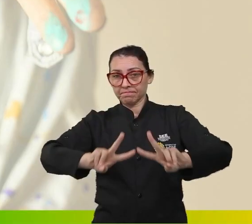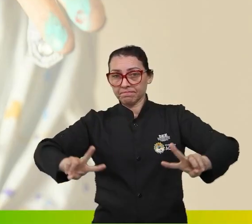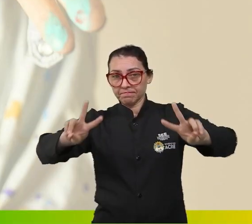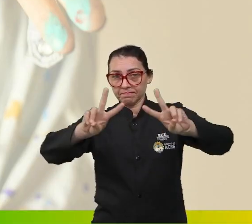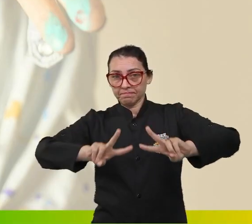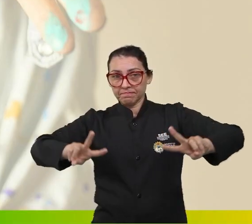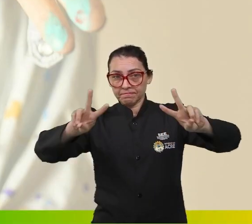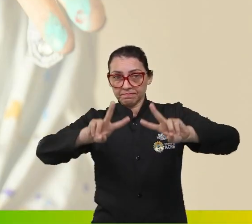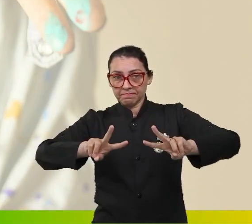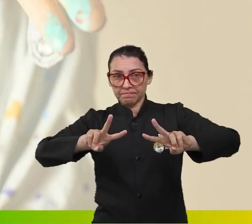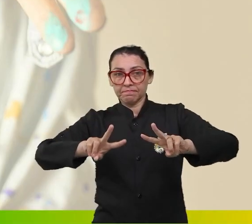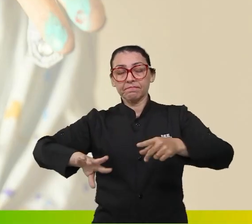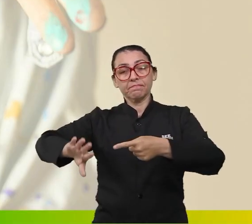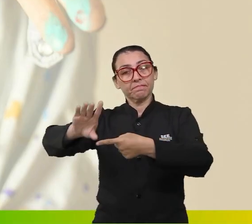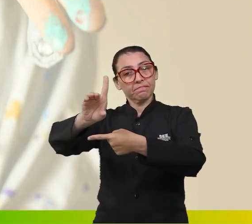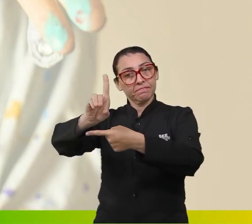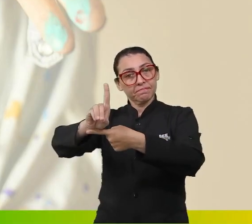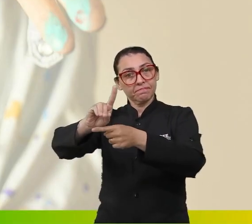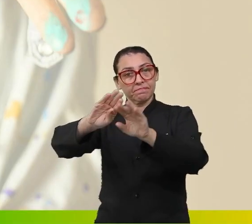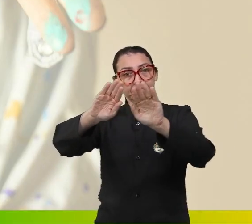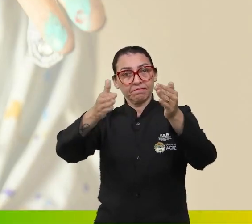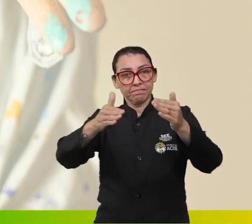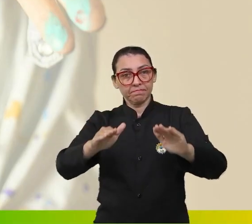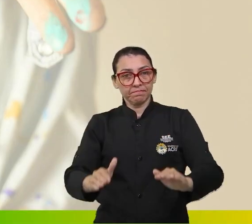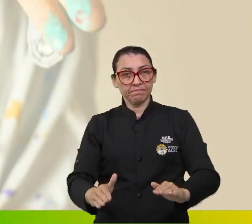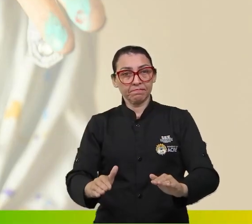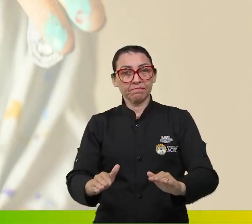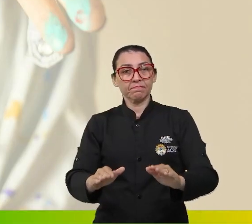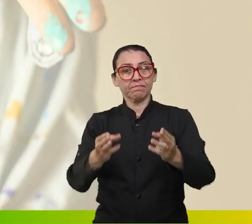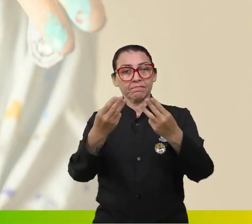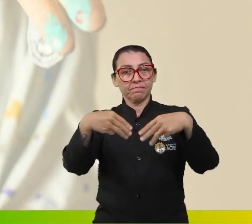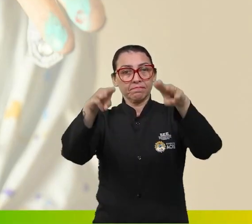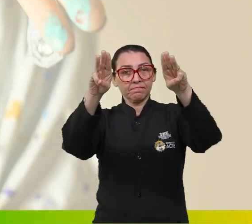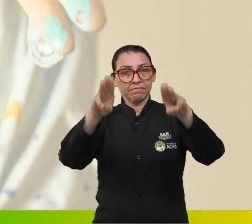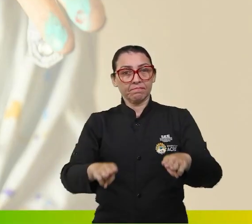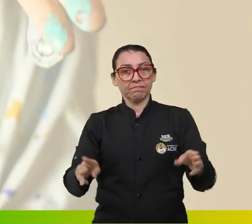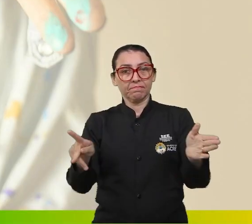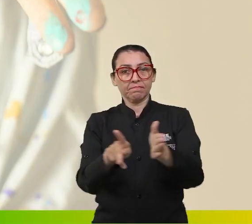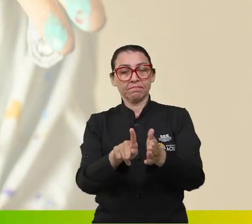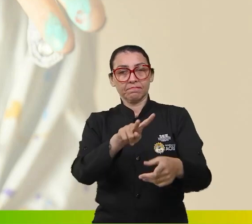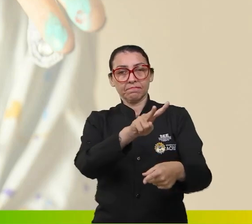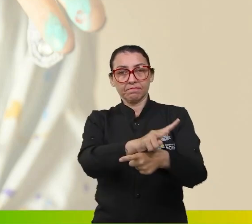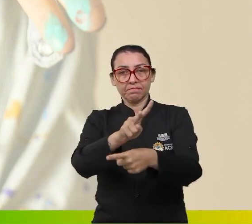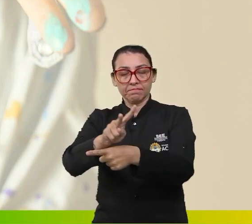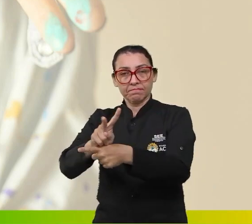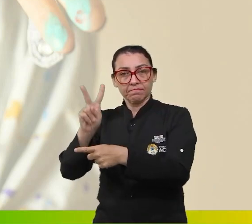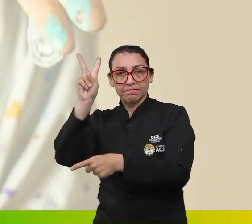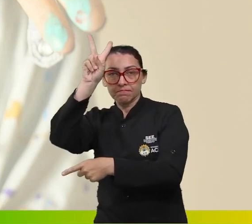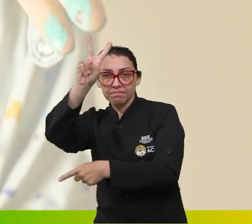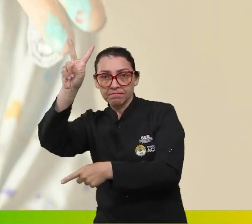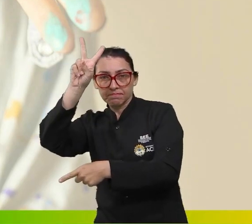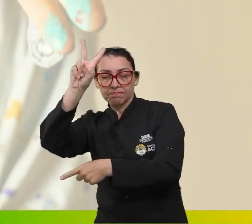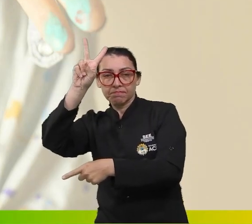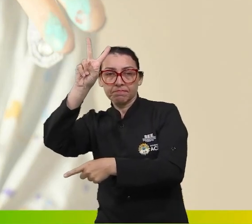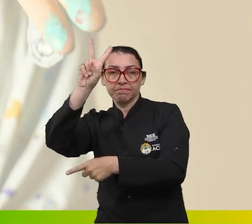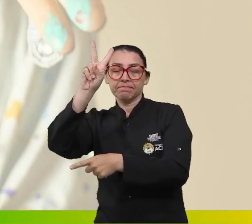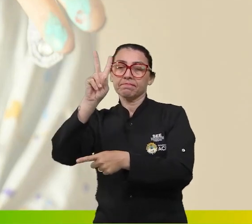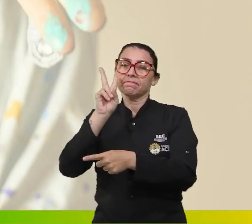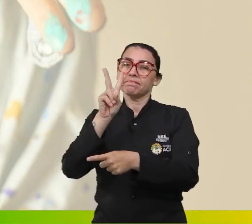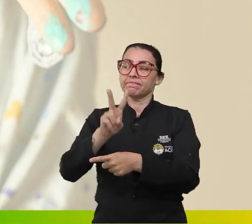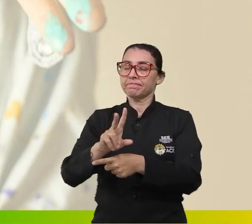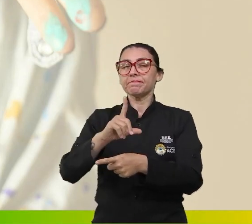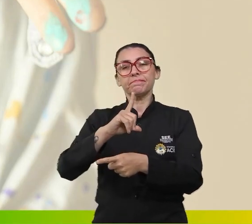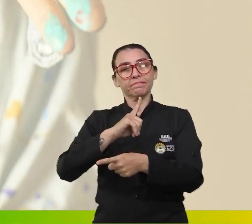no que a gente viu com arte digital. Letra D, escultura museológica destinada à preservação histórica. Como a gente viu,